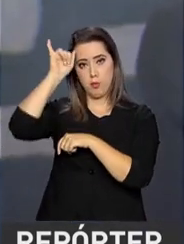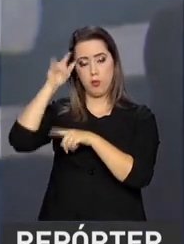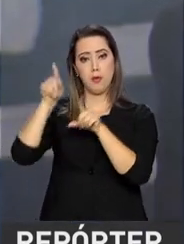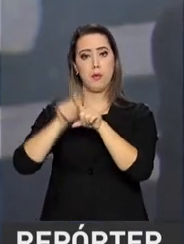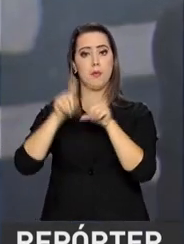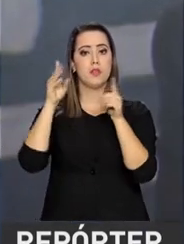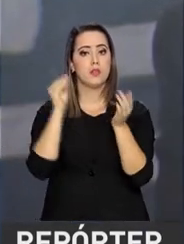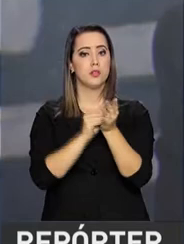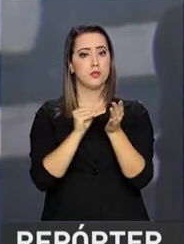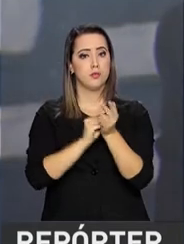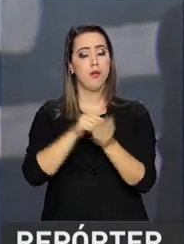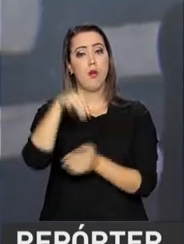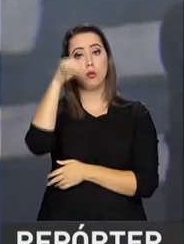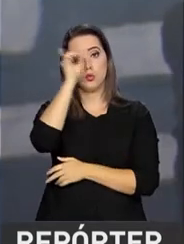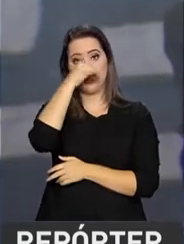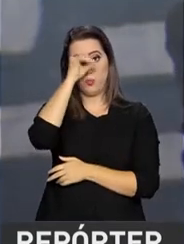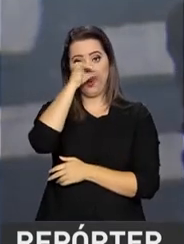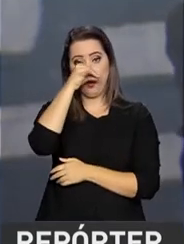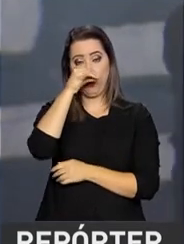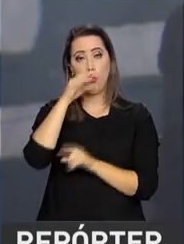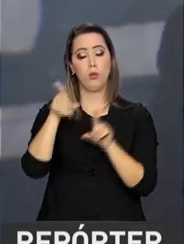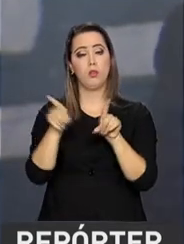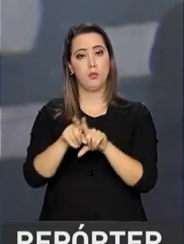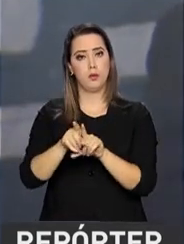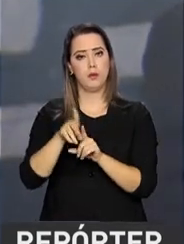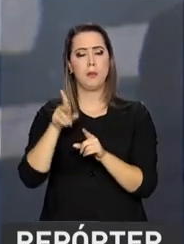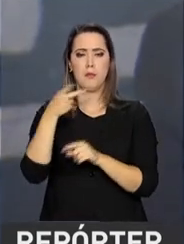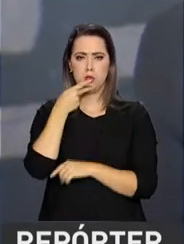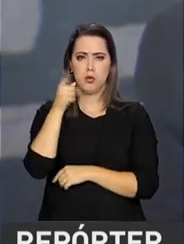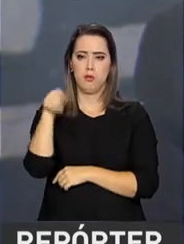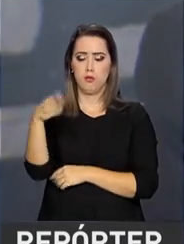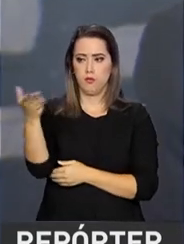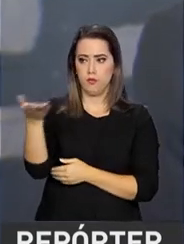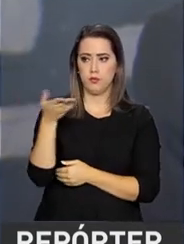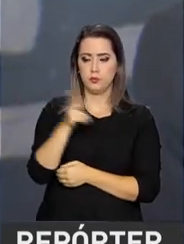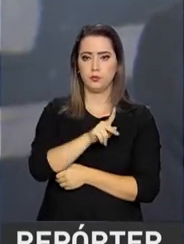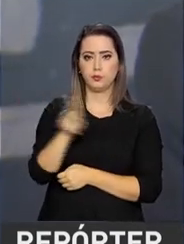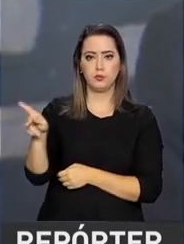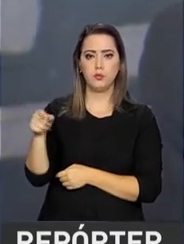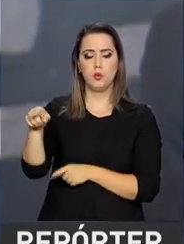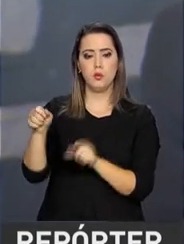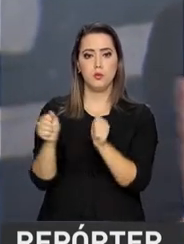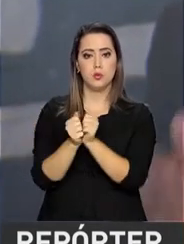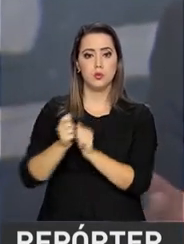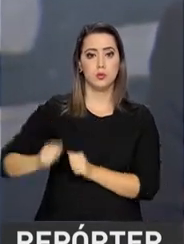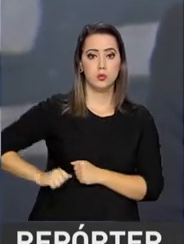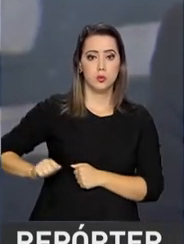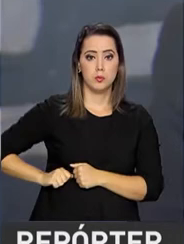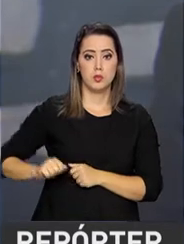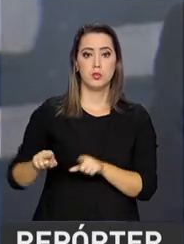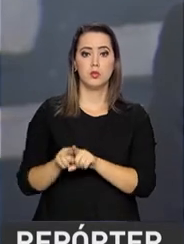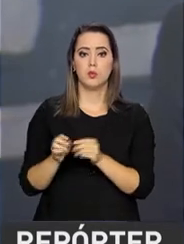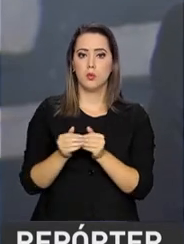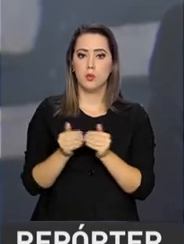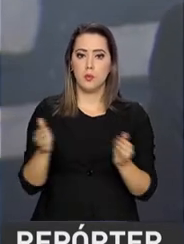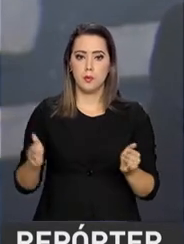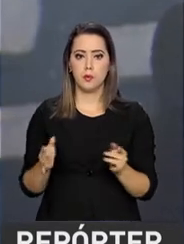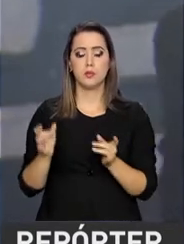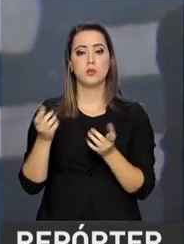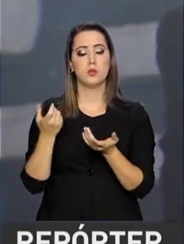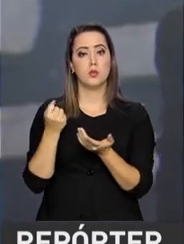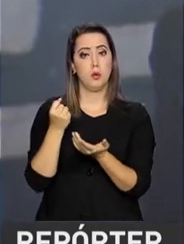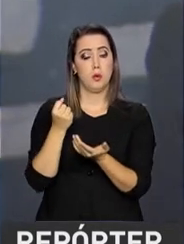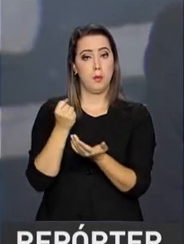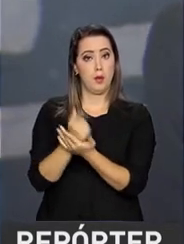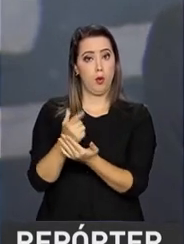não exportamos carne suína mas acaba de receber de sua excelência e também do seu embaixador a abertura do mercado da